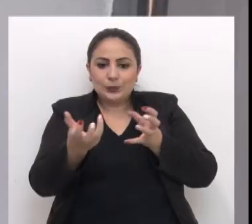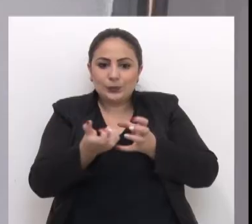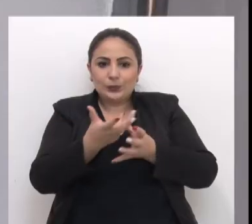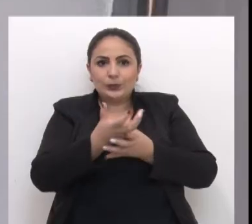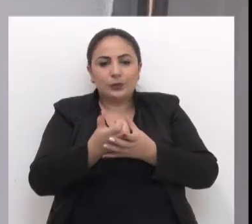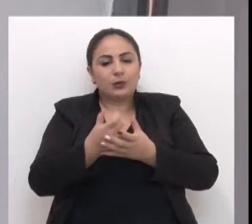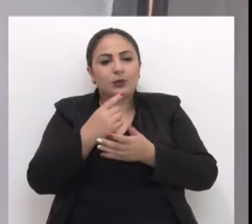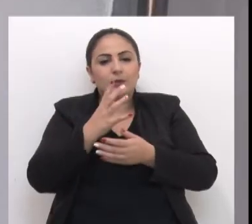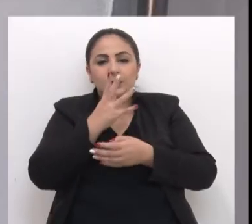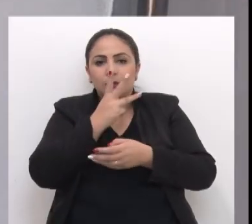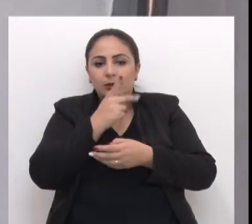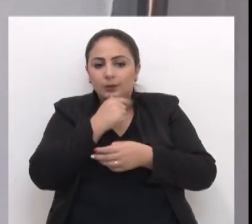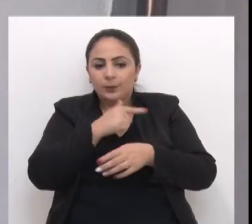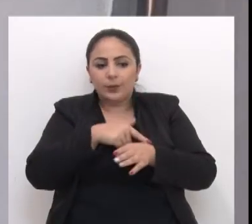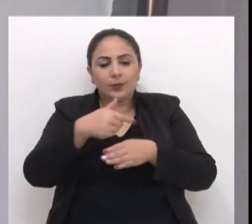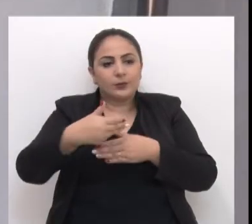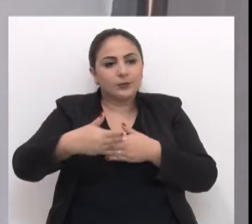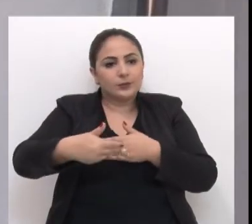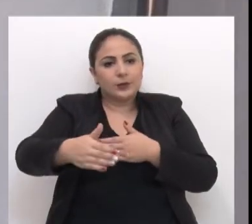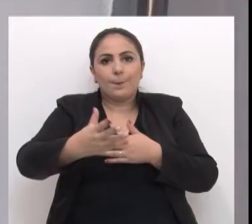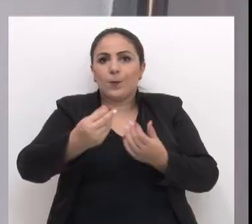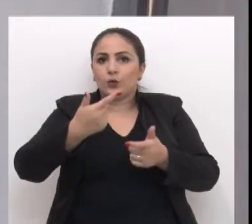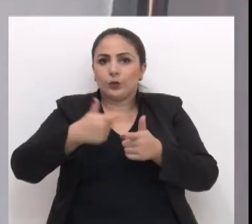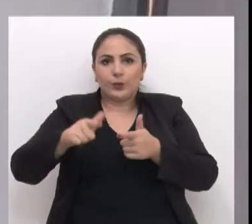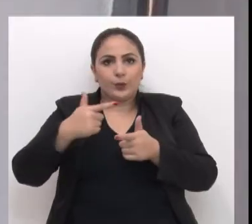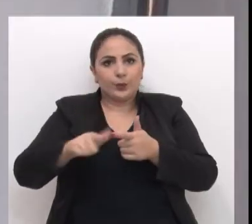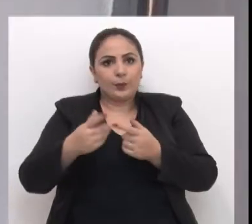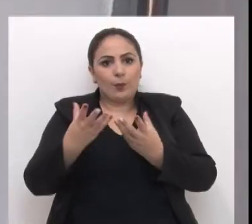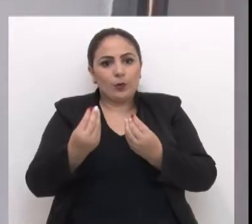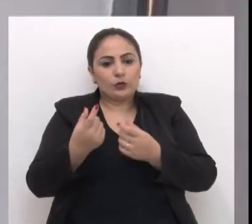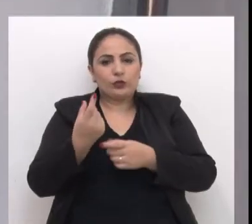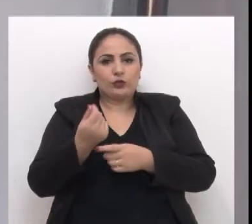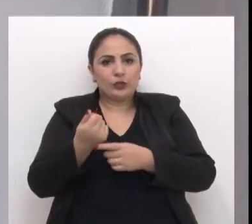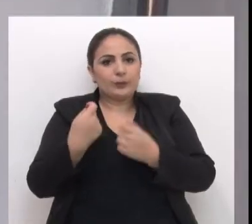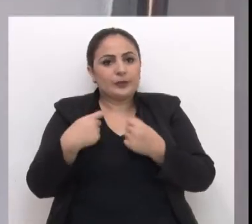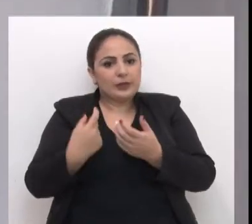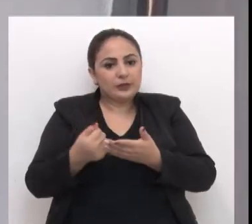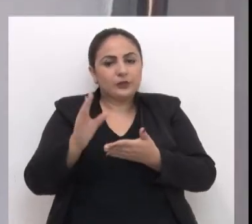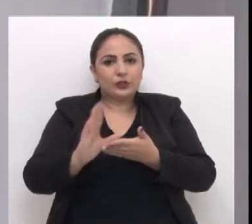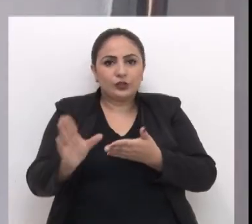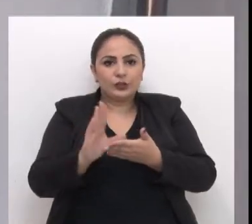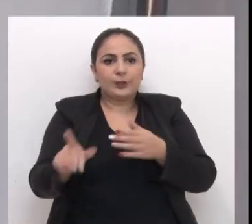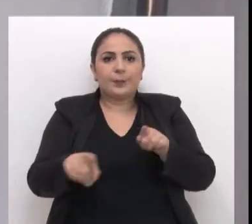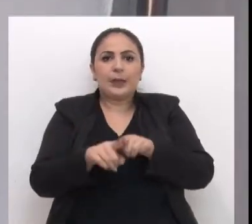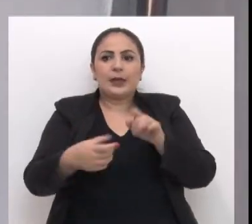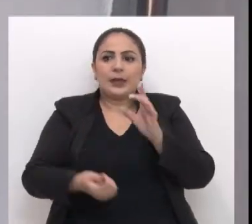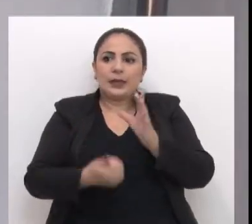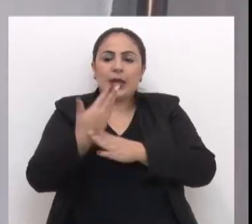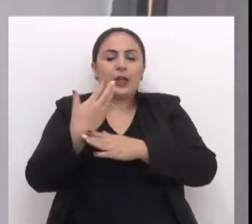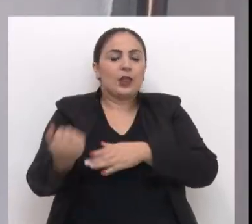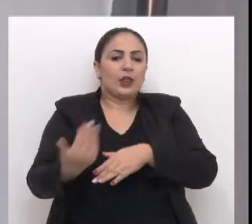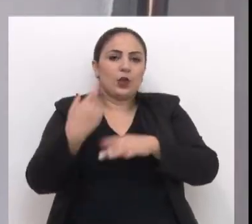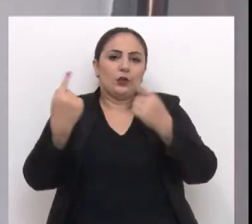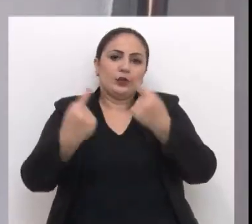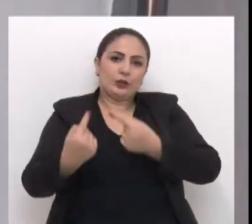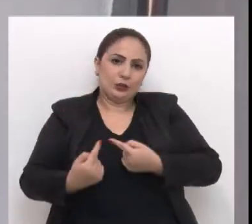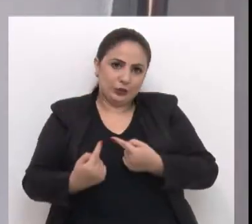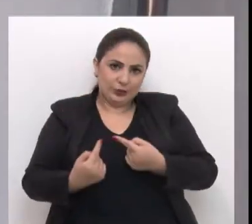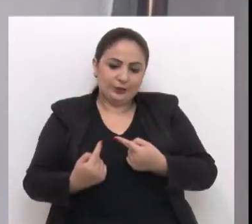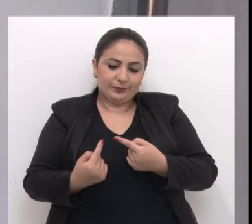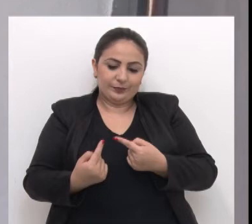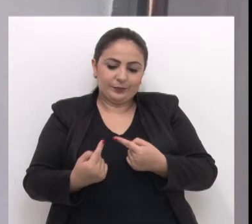vai levar um longo período, muitos problemas, muito dinheiro terá que ser investido também para se criar novas